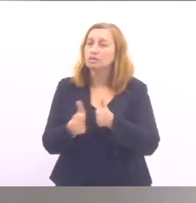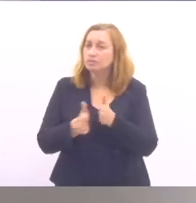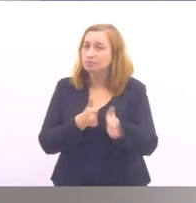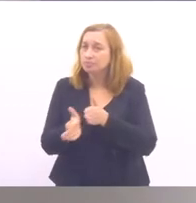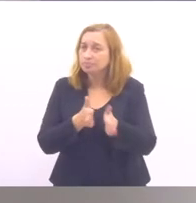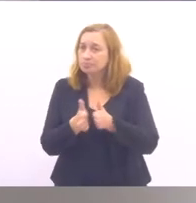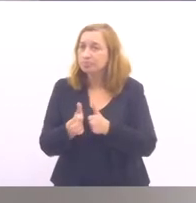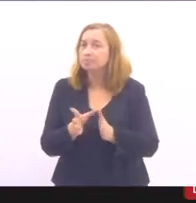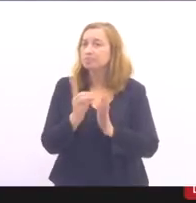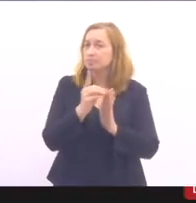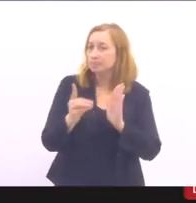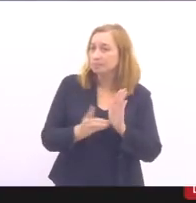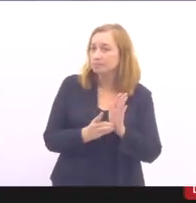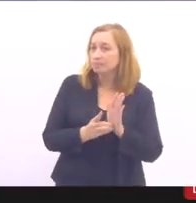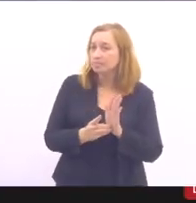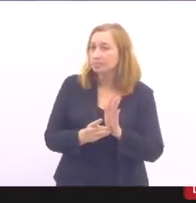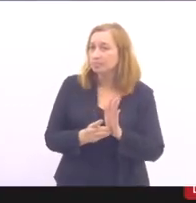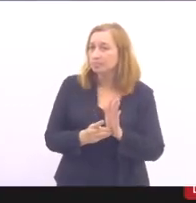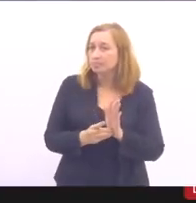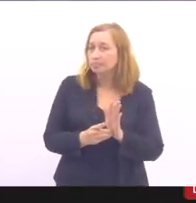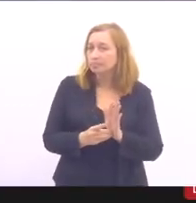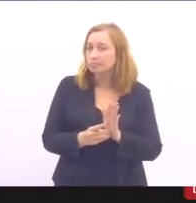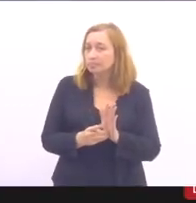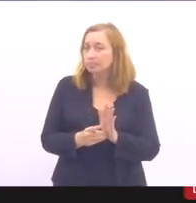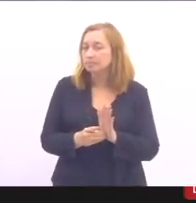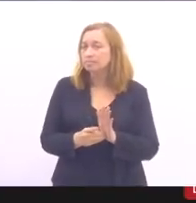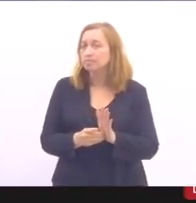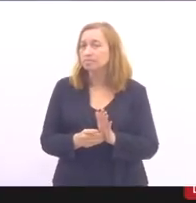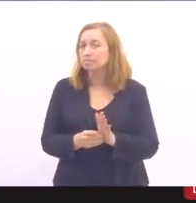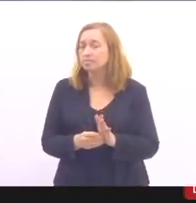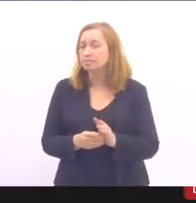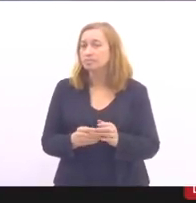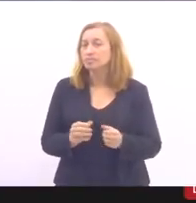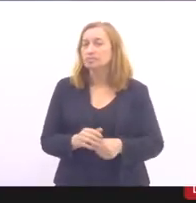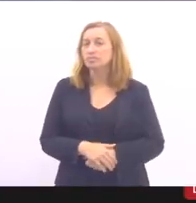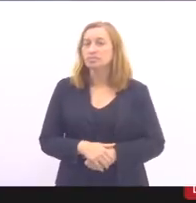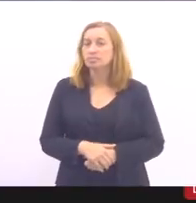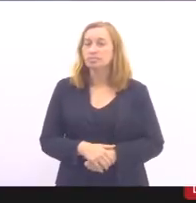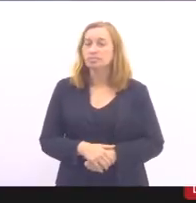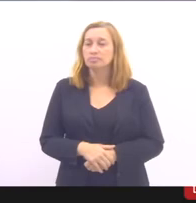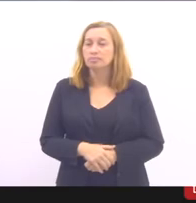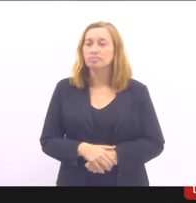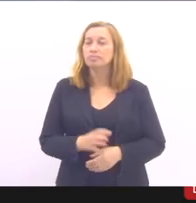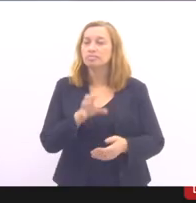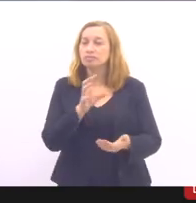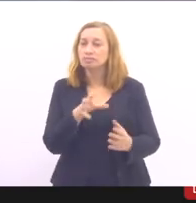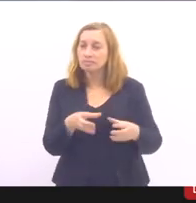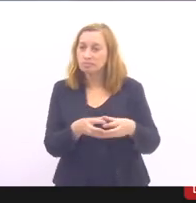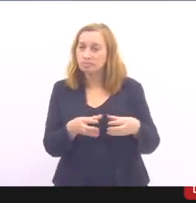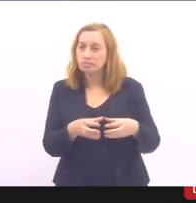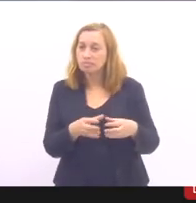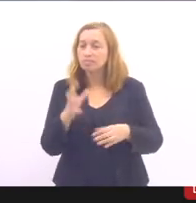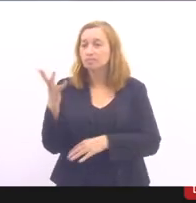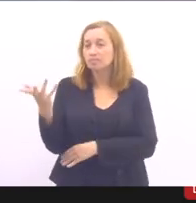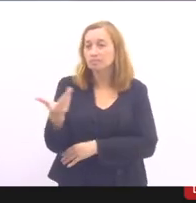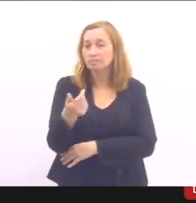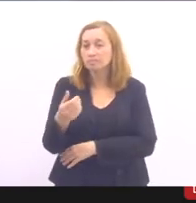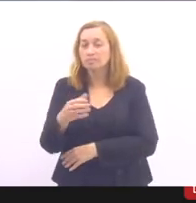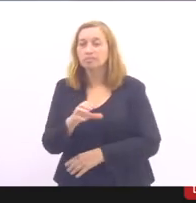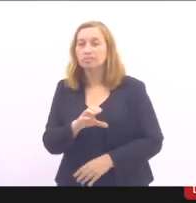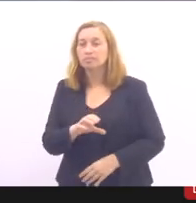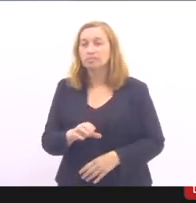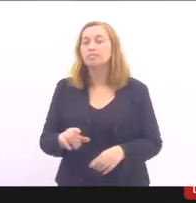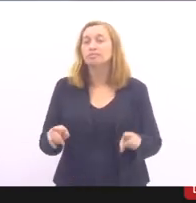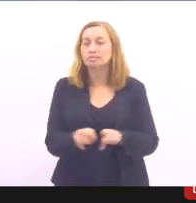desse decreto que foi formatado lá pela Comissão de Meio Ambiente do CNMP, e